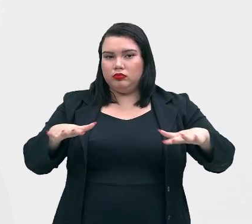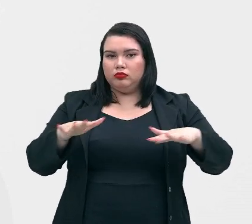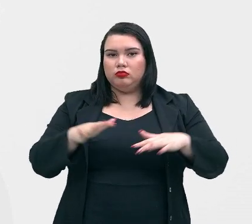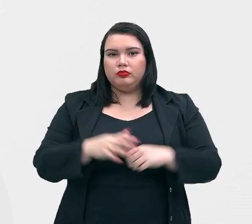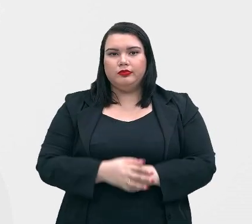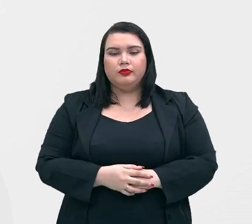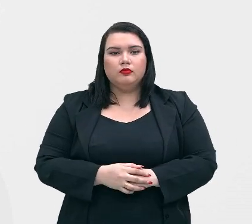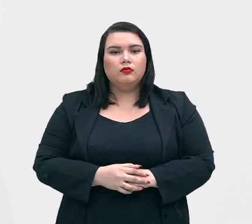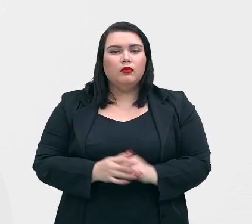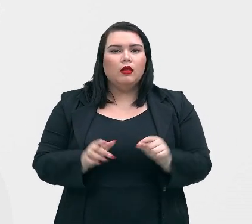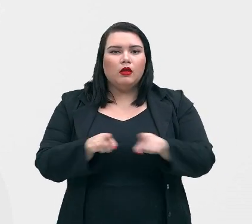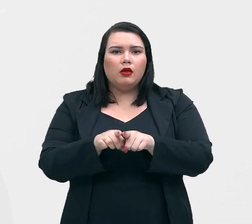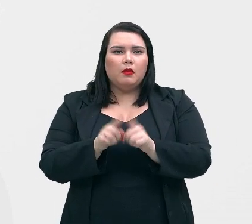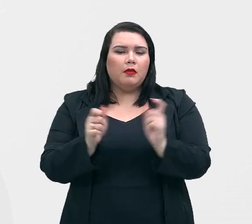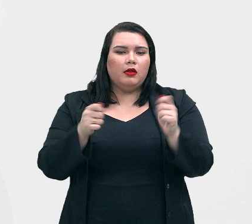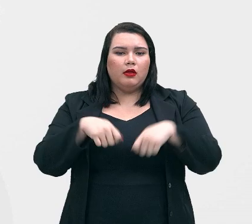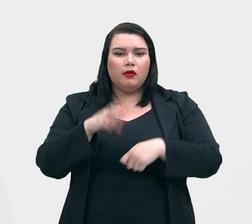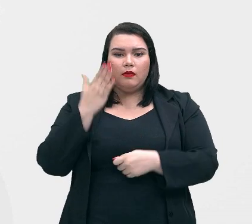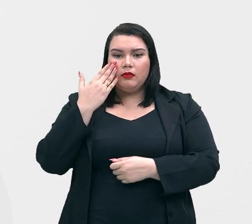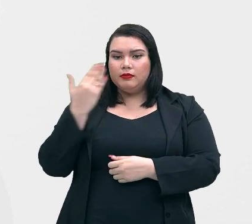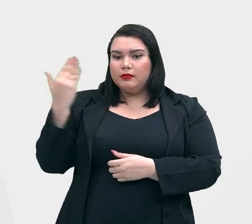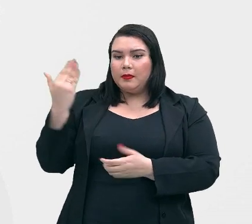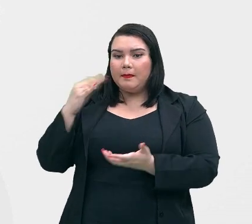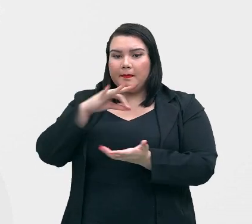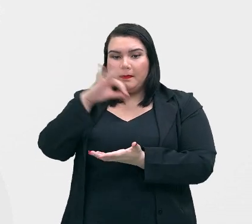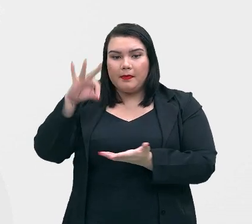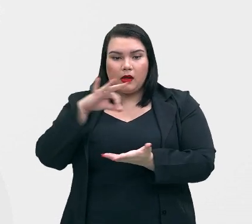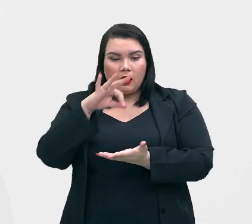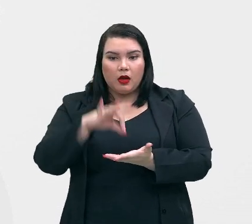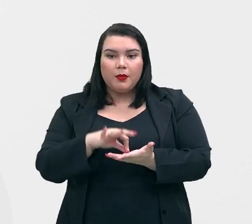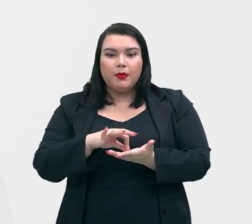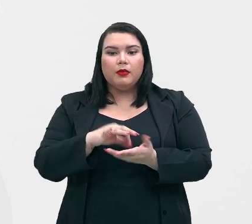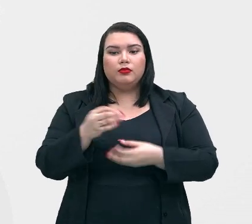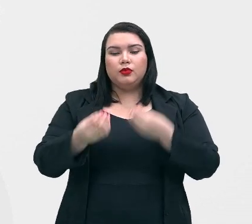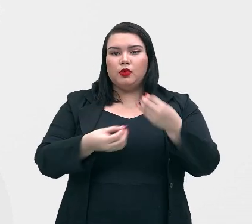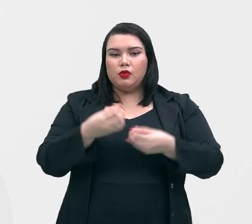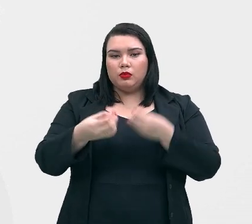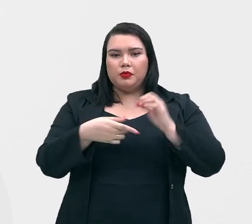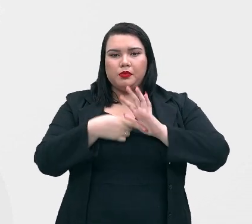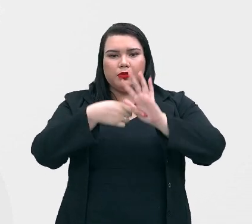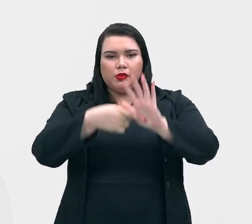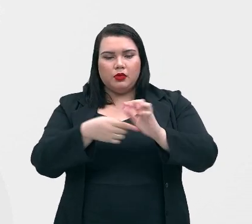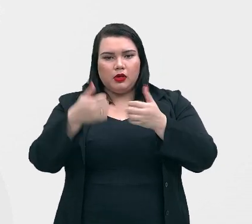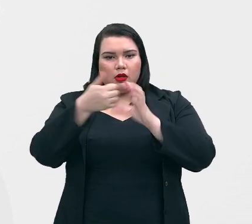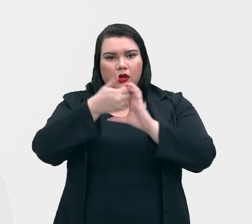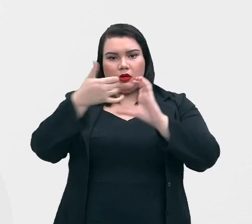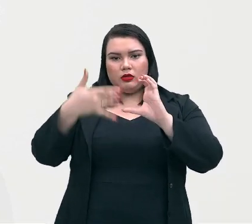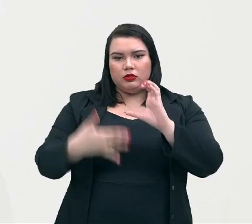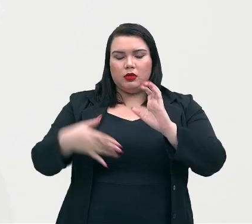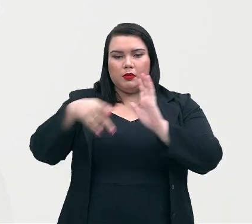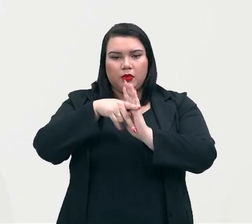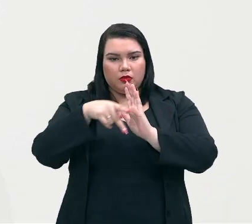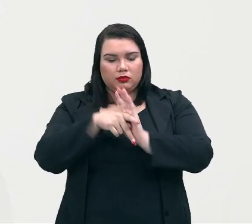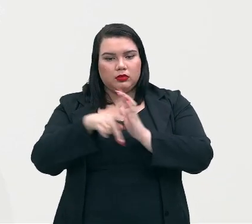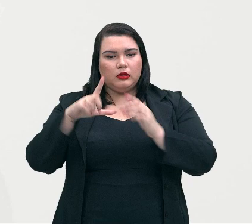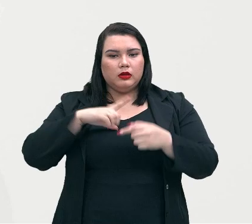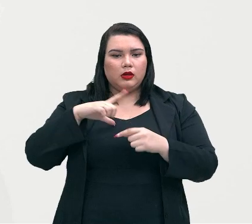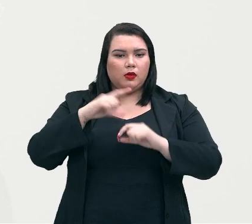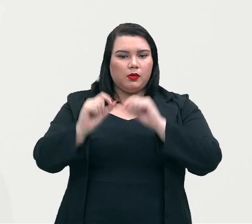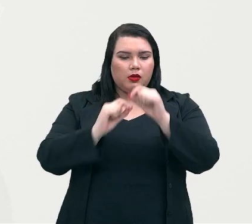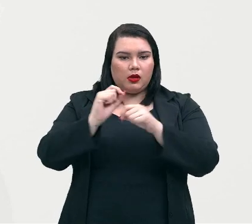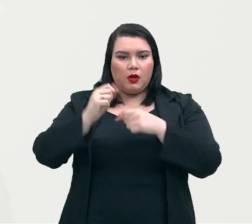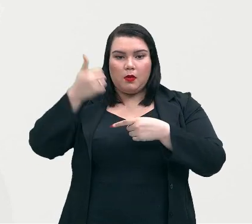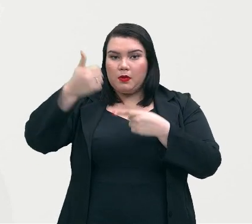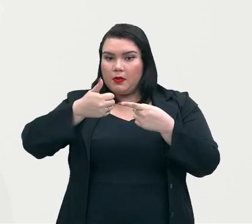observar melhor neste mapa, em que coloca para vocês aí os rios, né, com as suas nascentes.